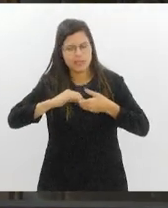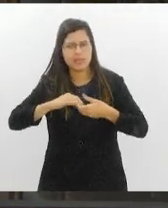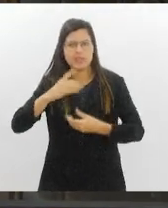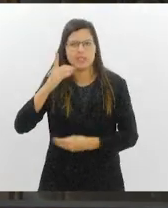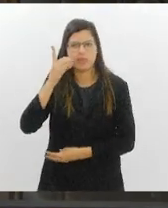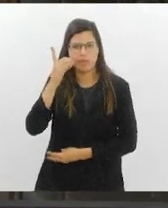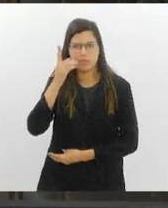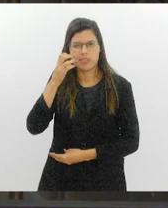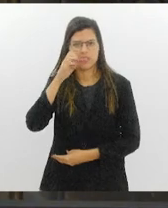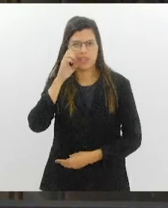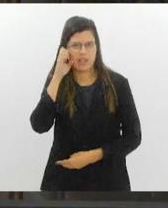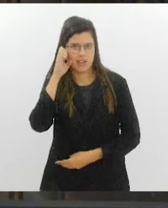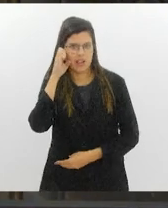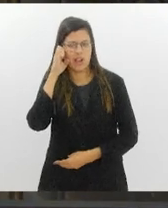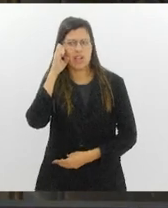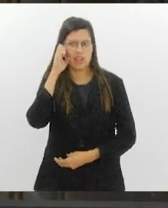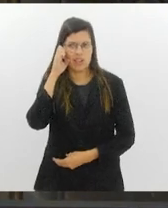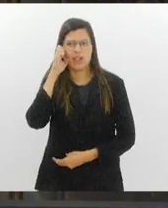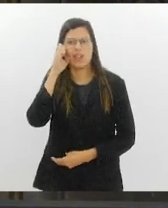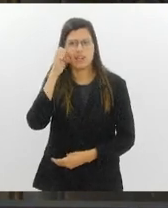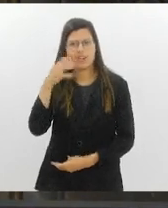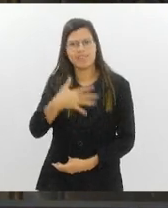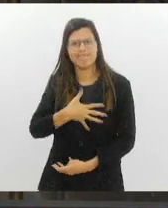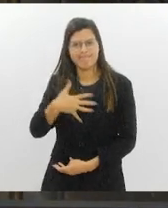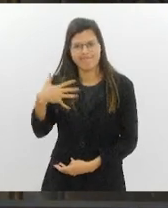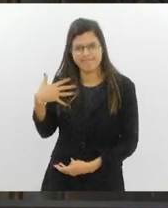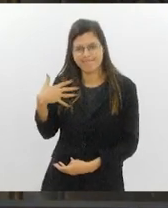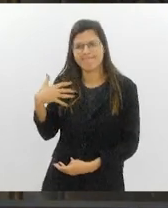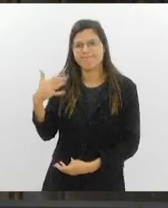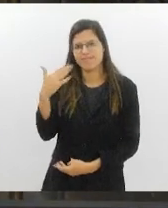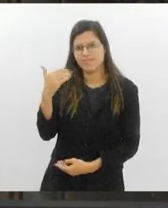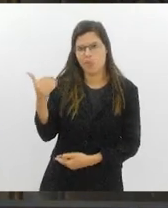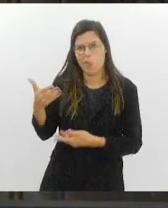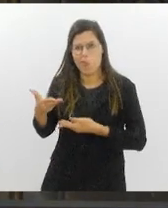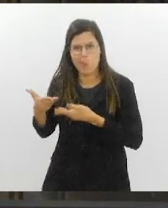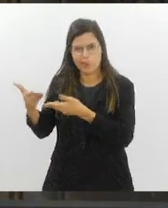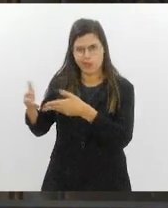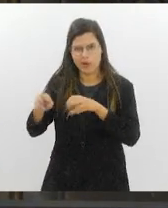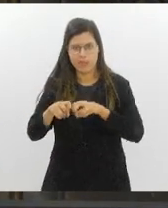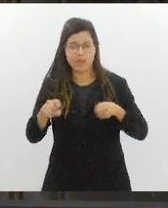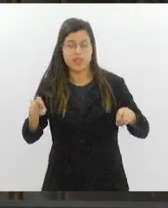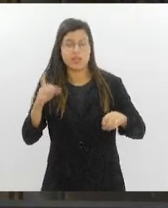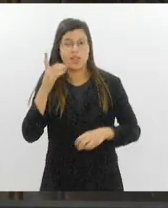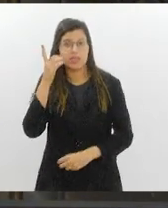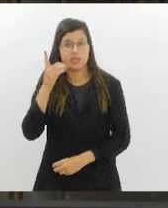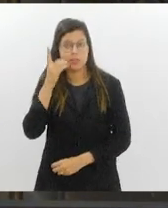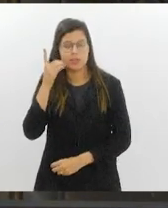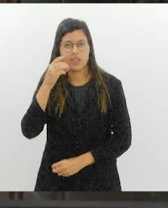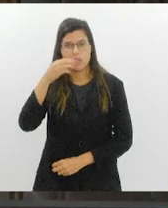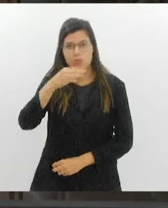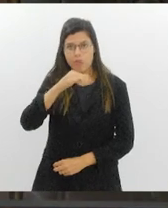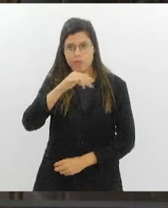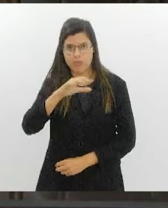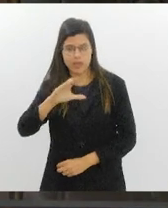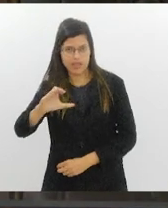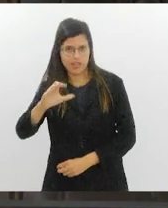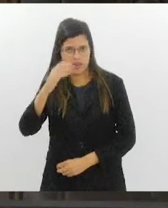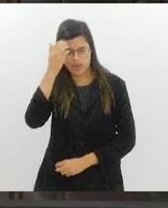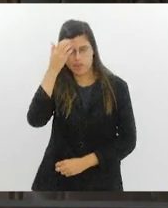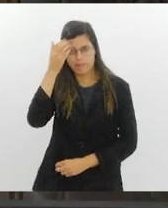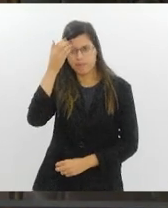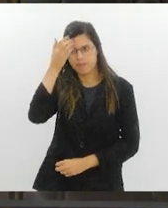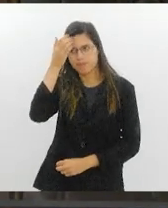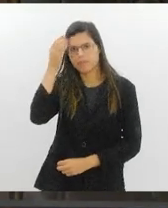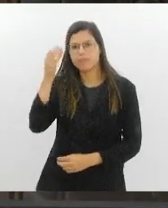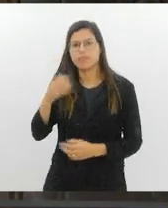que nos honrou com esse convite de estar compondo essa mesa, e ao deputado Carlos Mink, em nome deles, saudar a todas